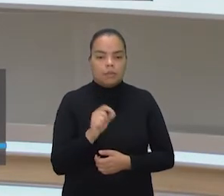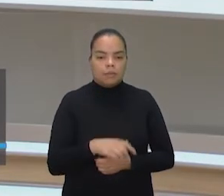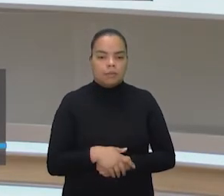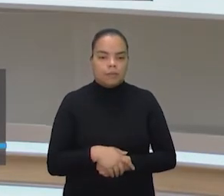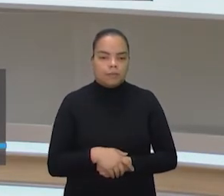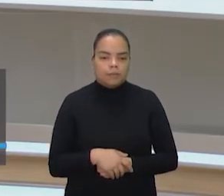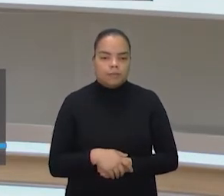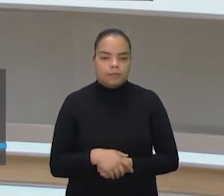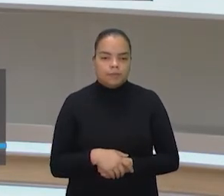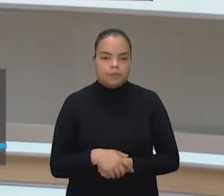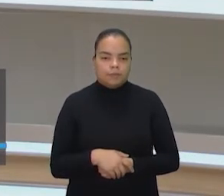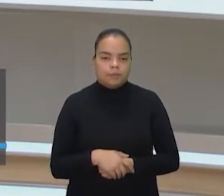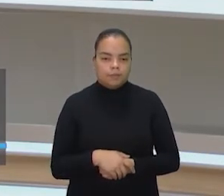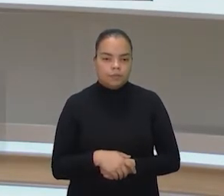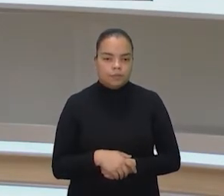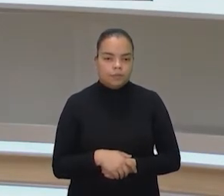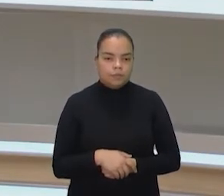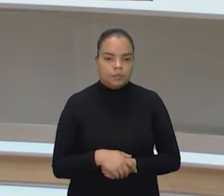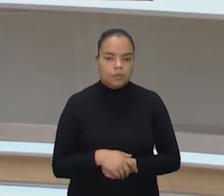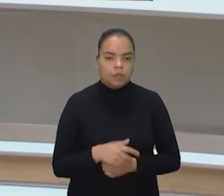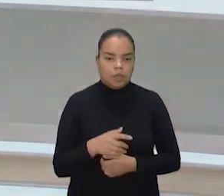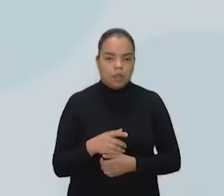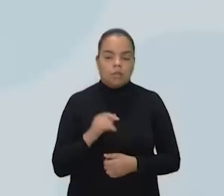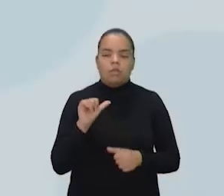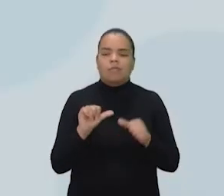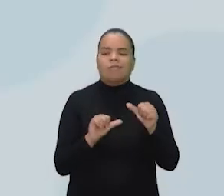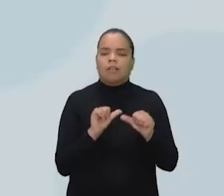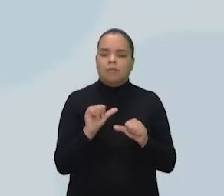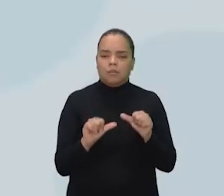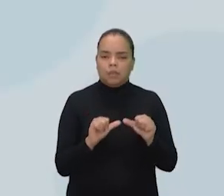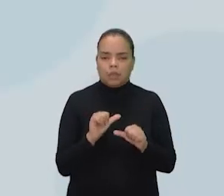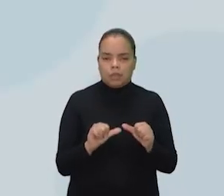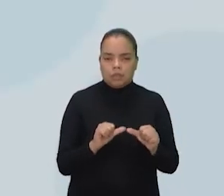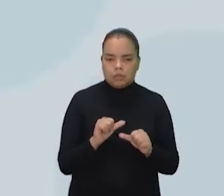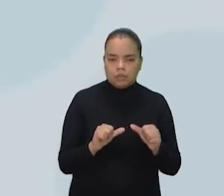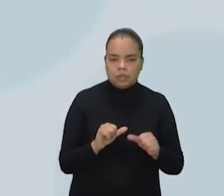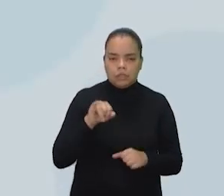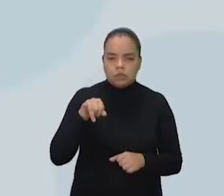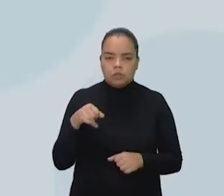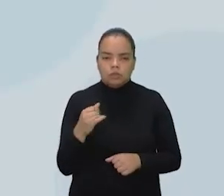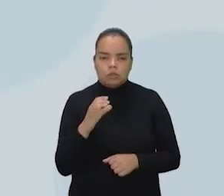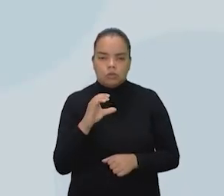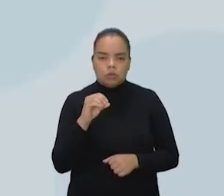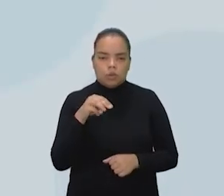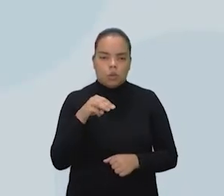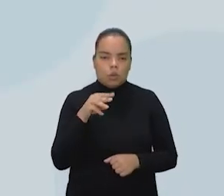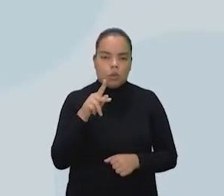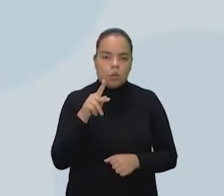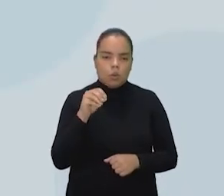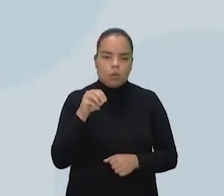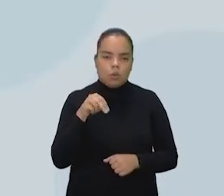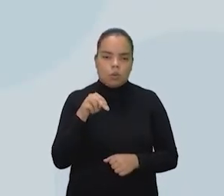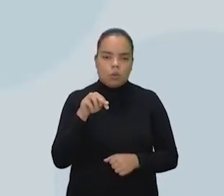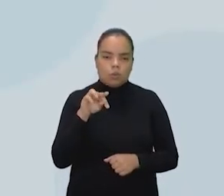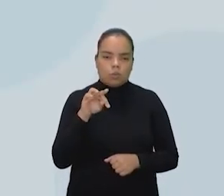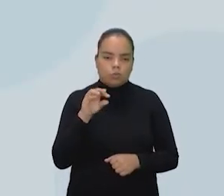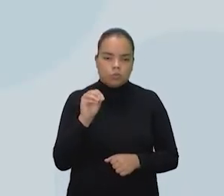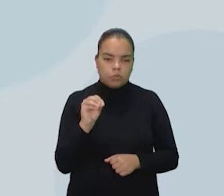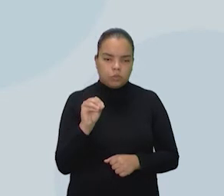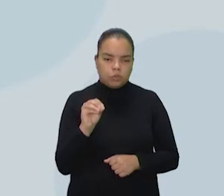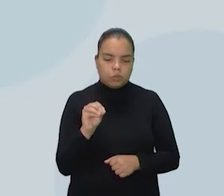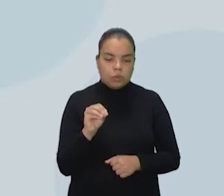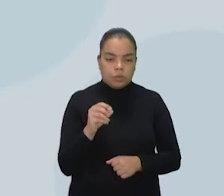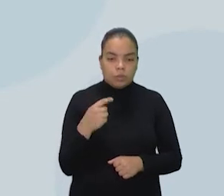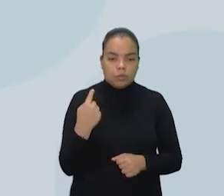Combinado? Então, olha lá. O que vai mudar no caso se o juro for composto? No caso do juro composto, você tem que fazer cálculo